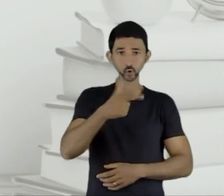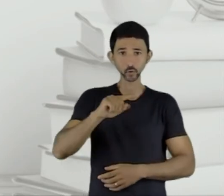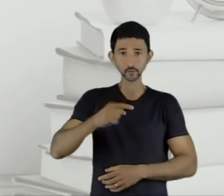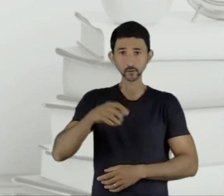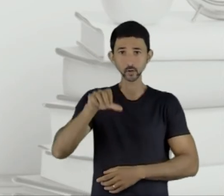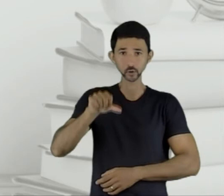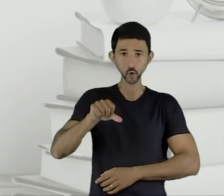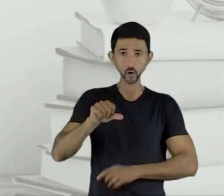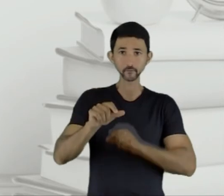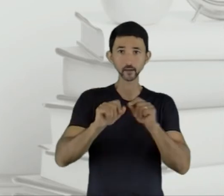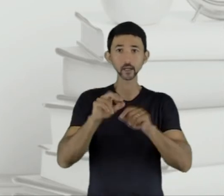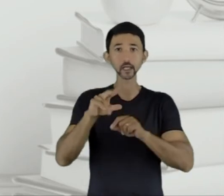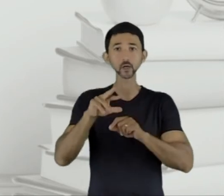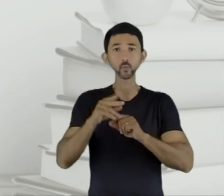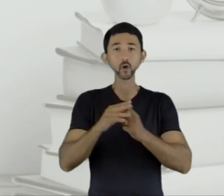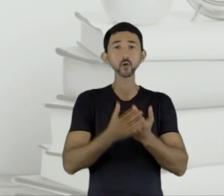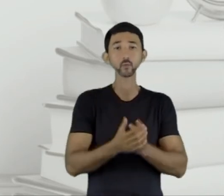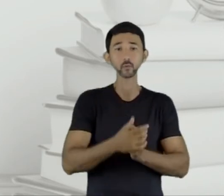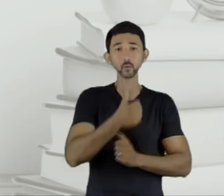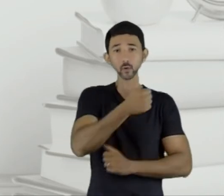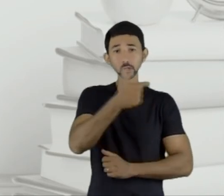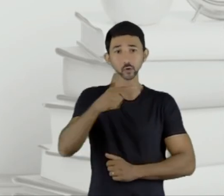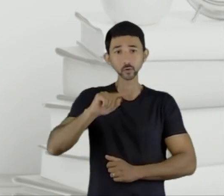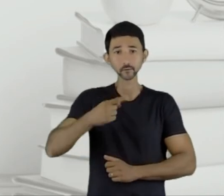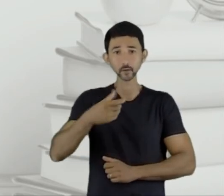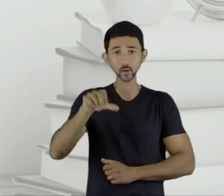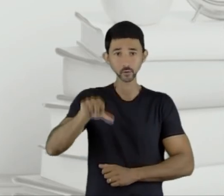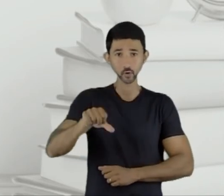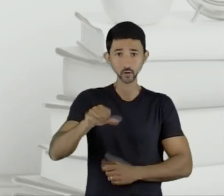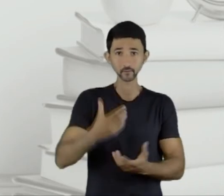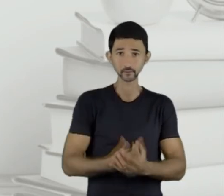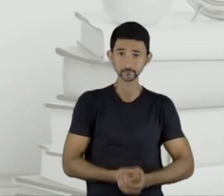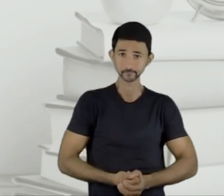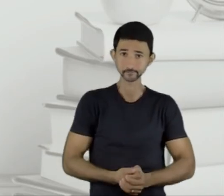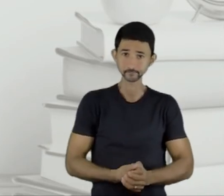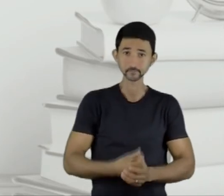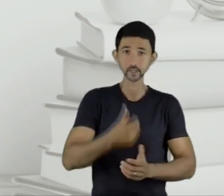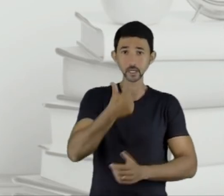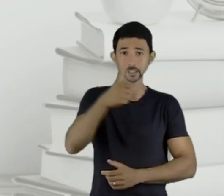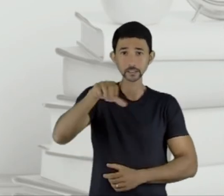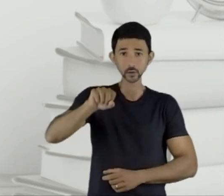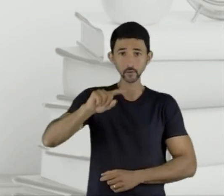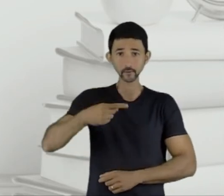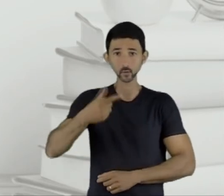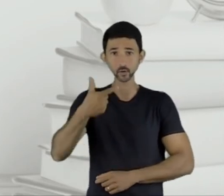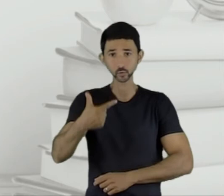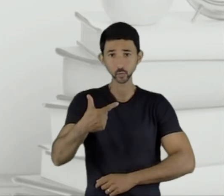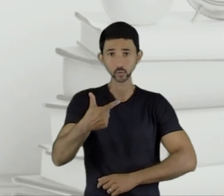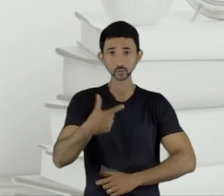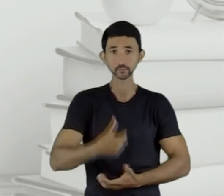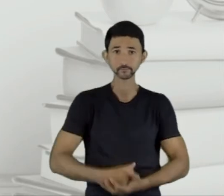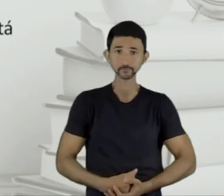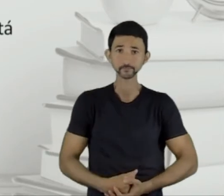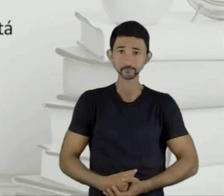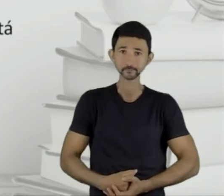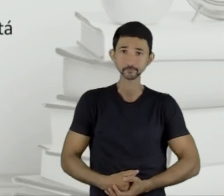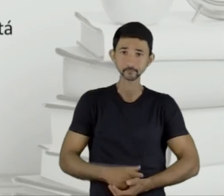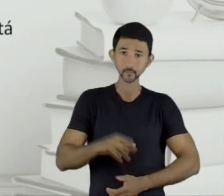módulo de 12,9 é 12,9. O módulo de 19,2 é